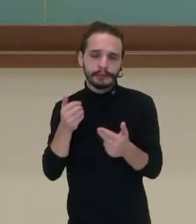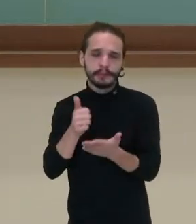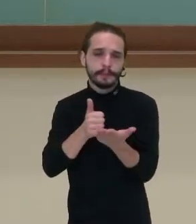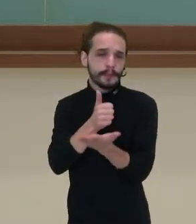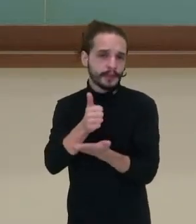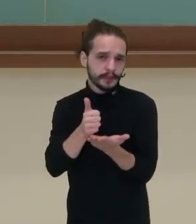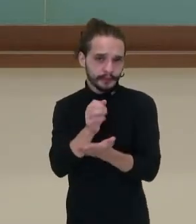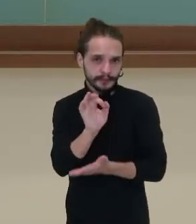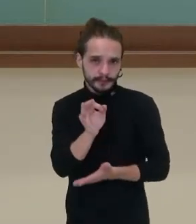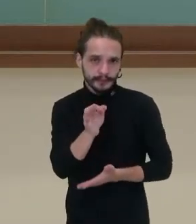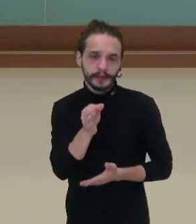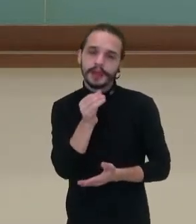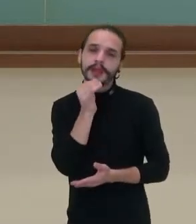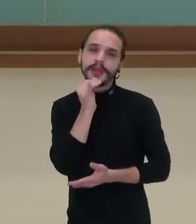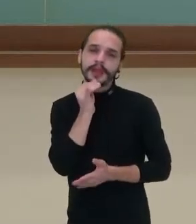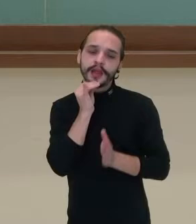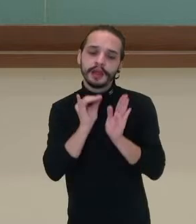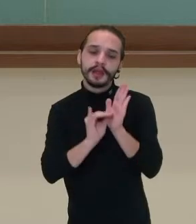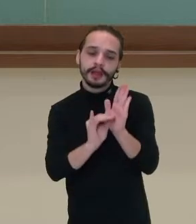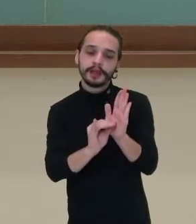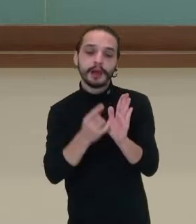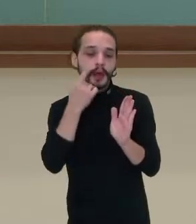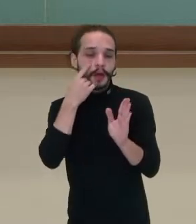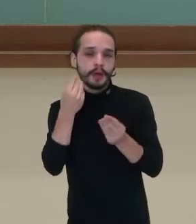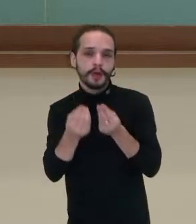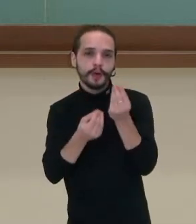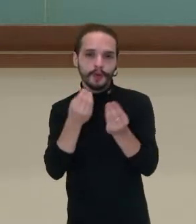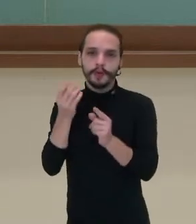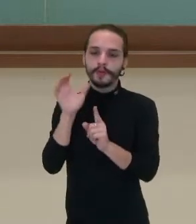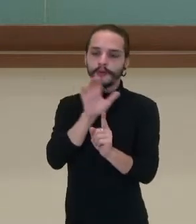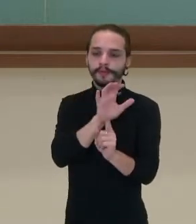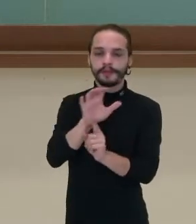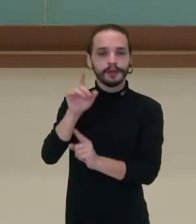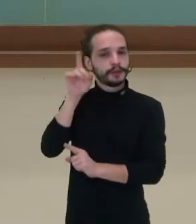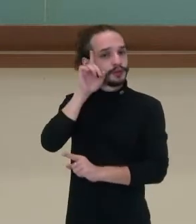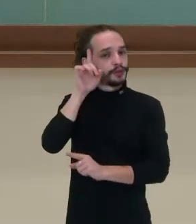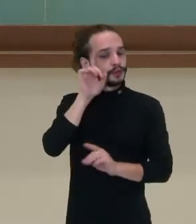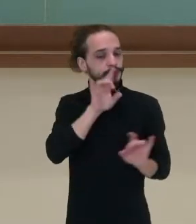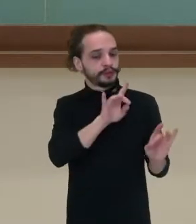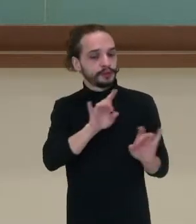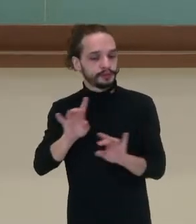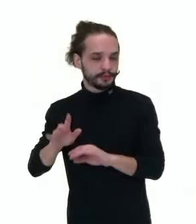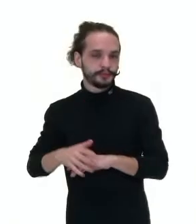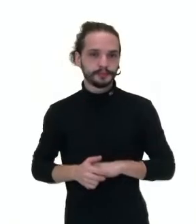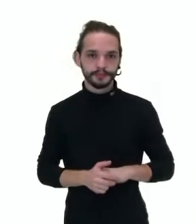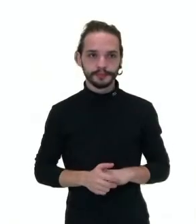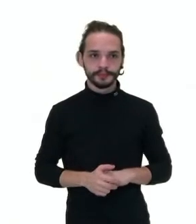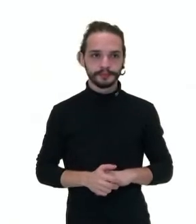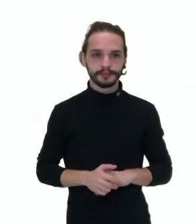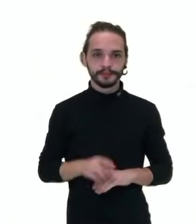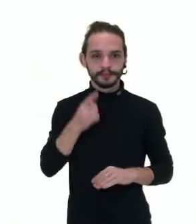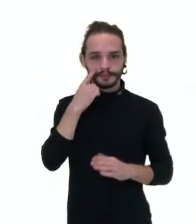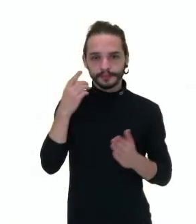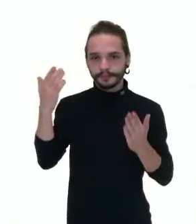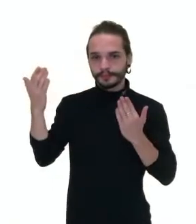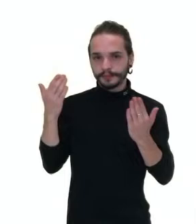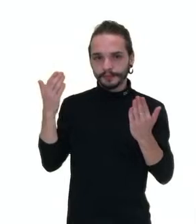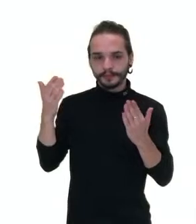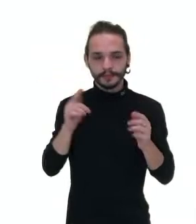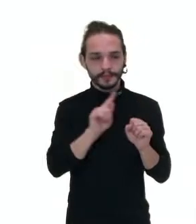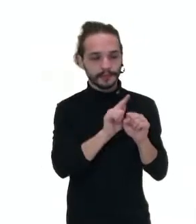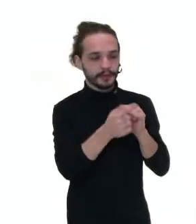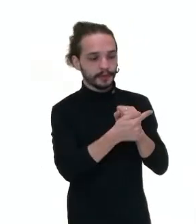bom? Então são alguns exemplos aí de como que influencia no nosso dia a dia. Bom, e aqui temos um comparativo entre a